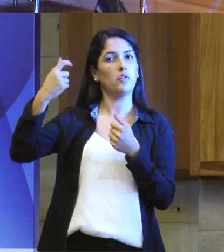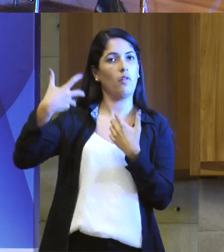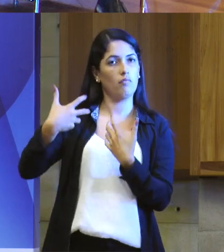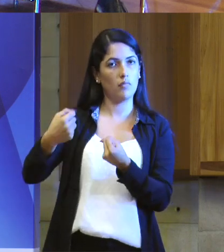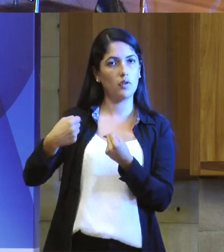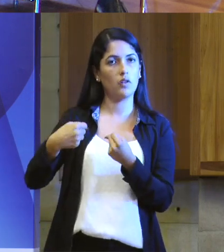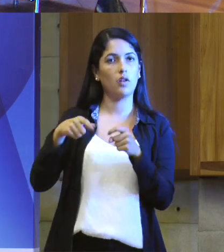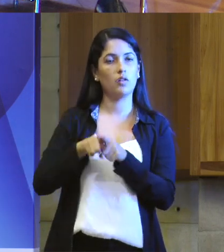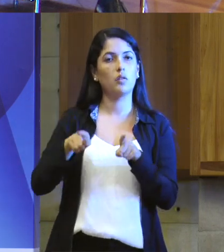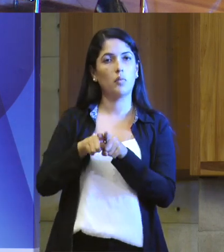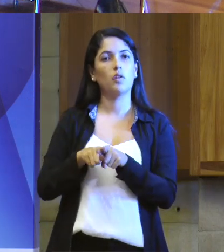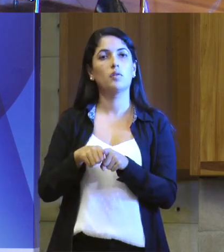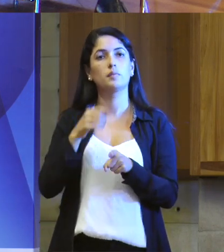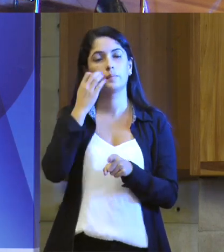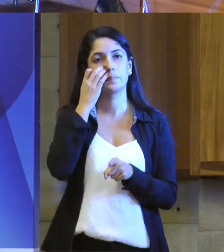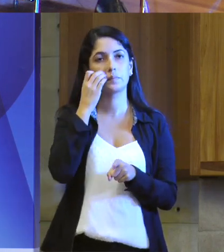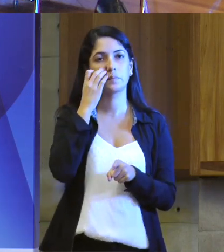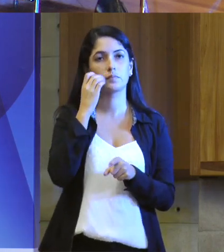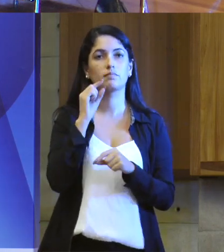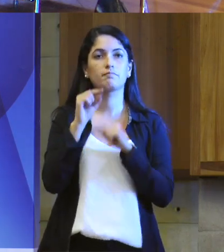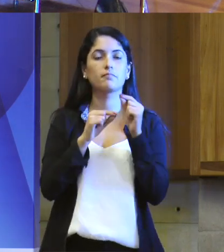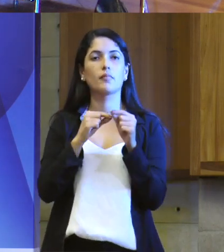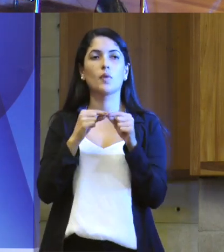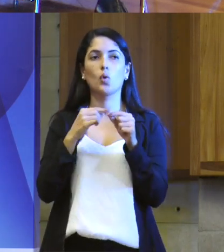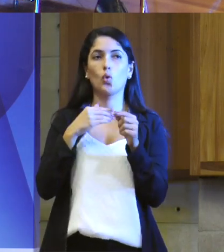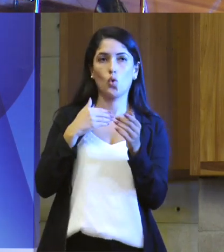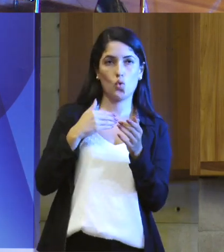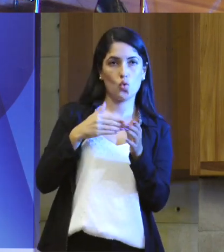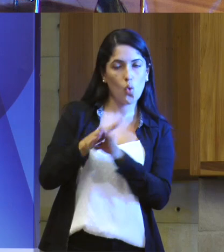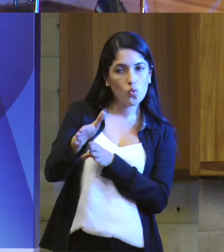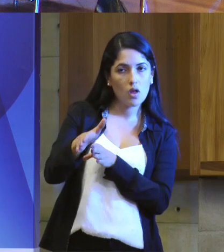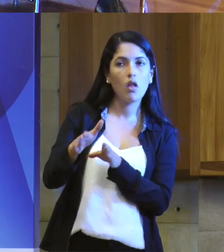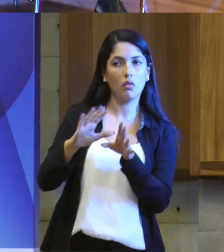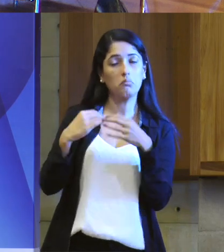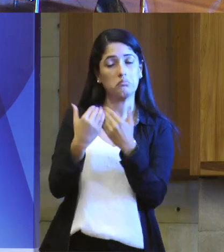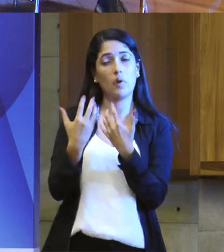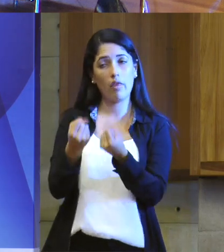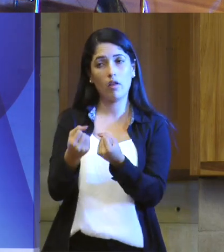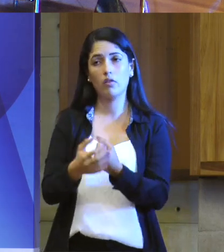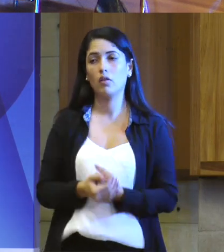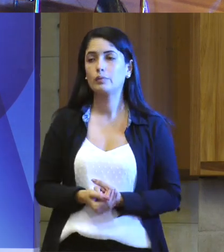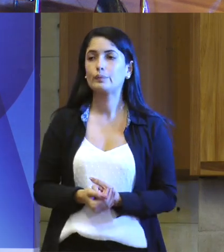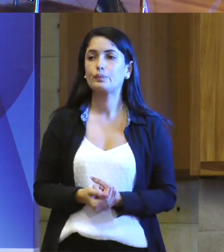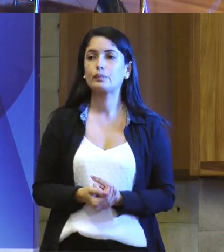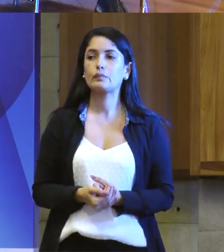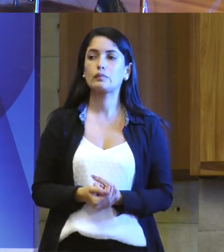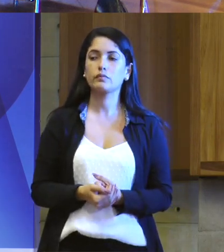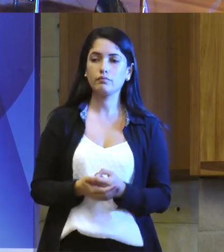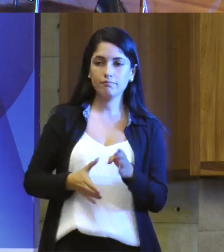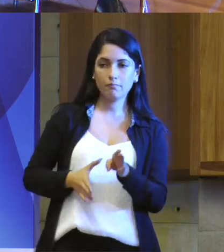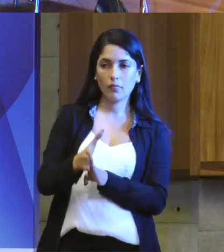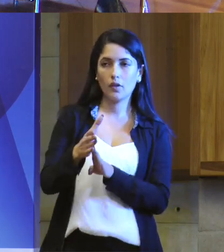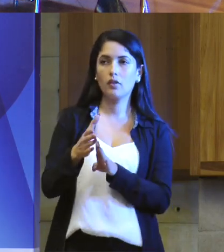também tem que passar pelo parlamento nem o conselho é quando esse